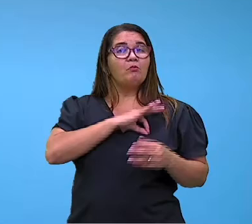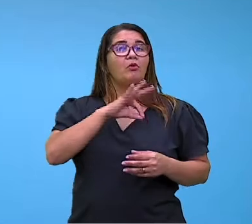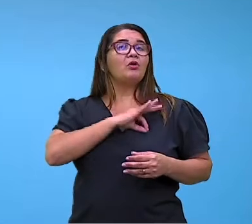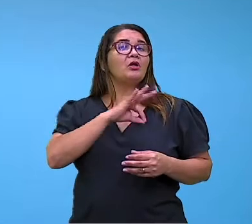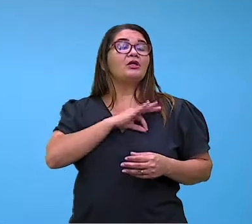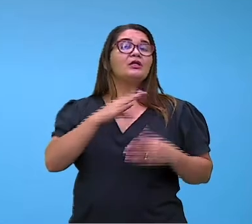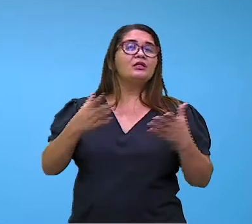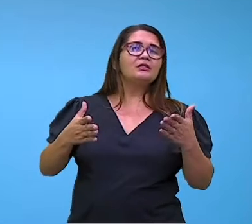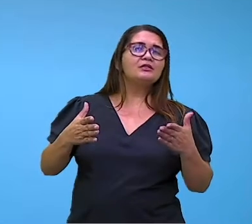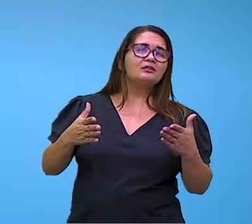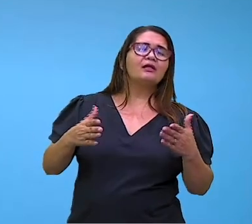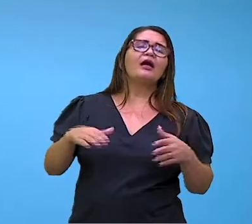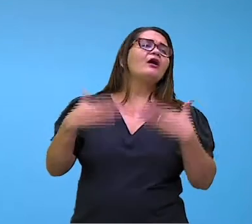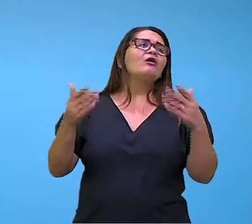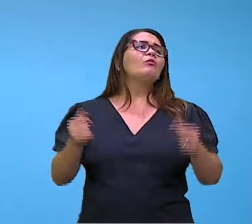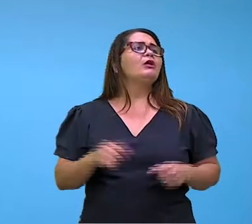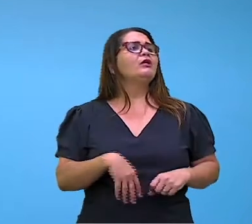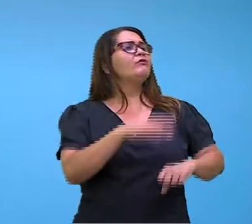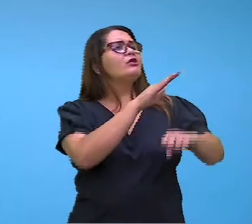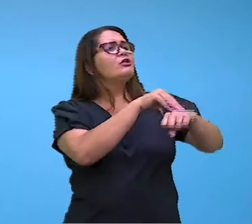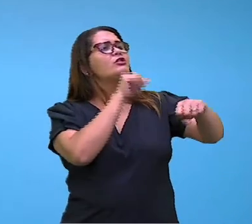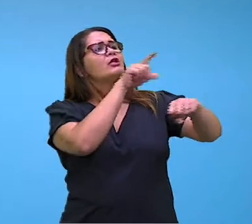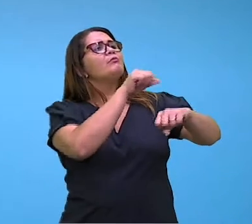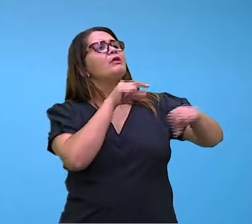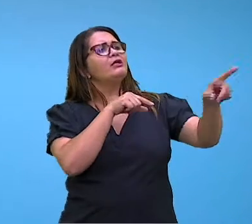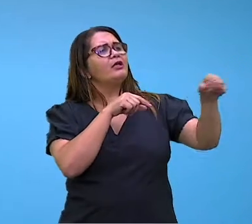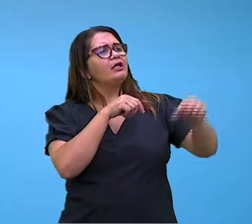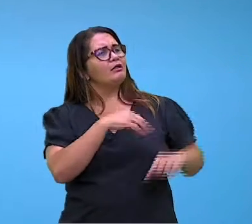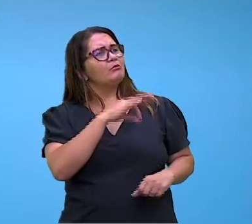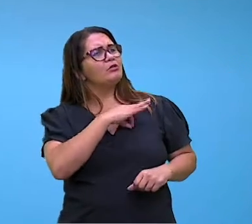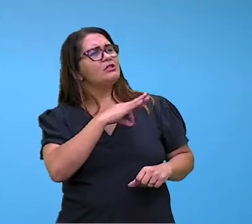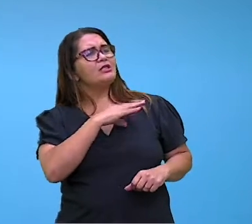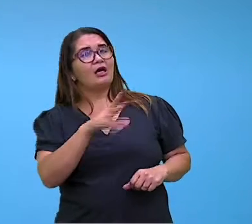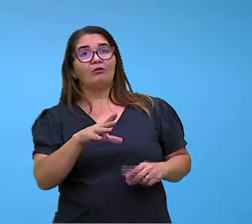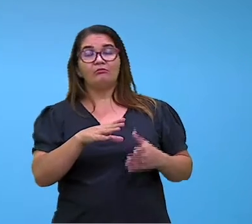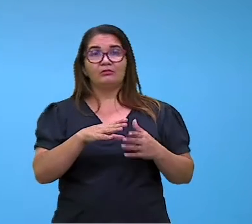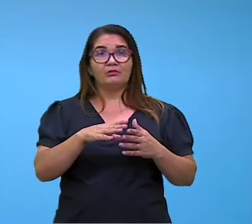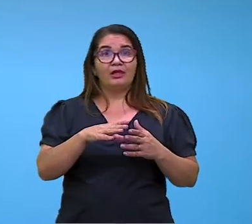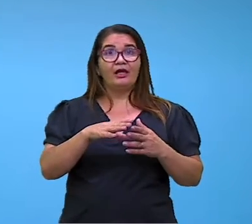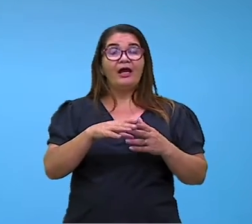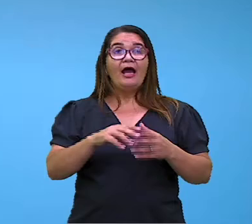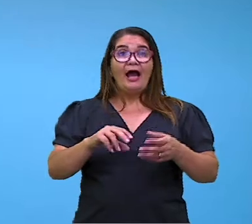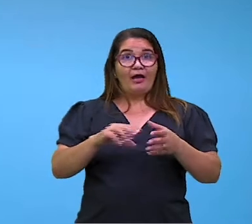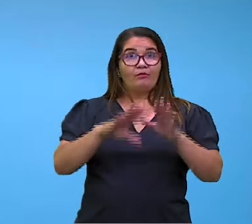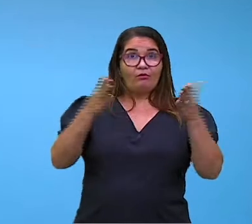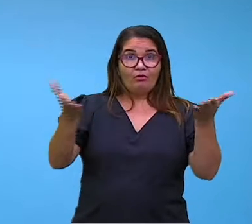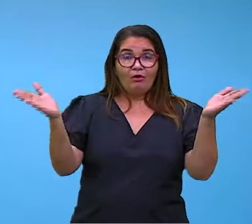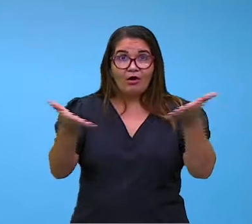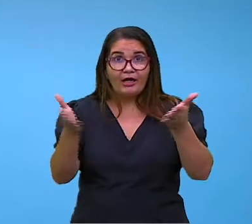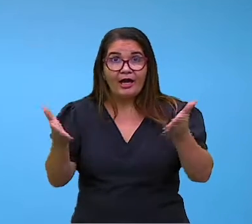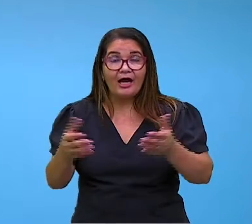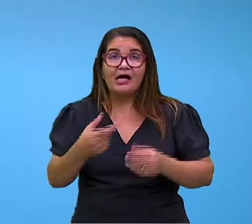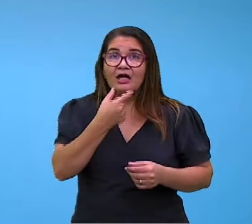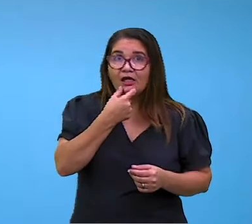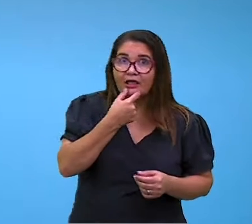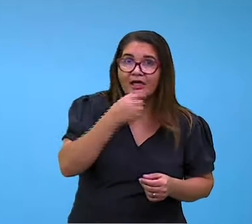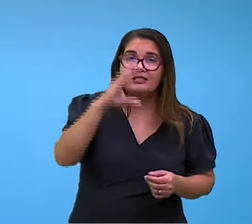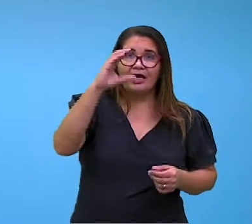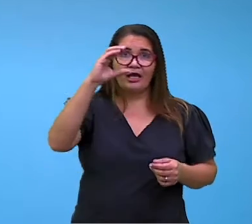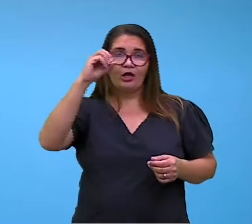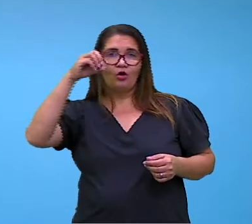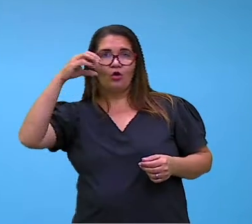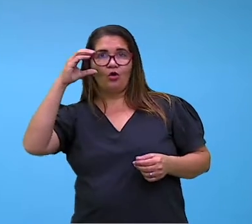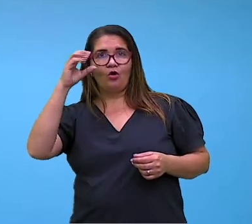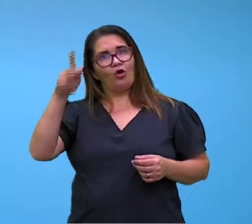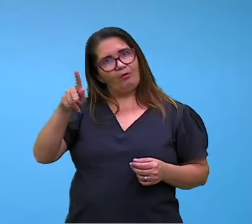o policial, a polícia, nós chamamos cops, ok? Prejudice,